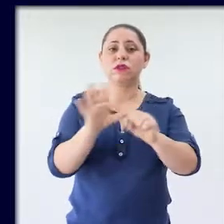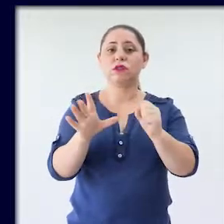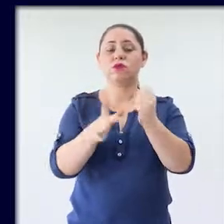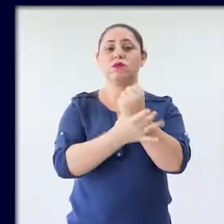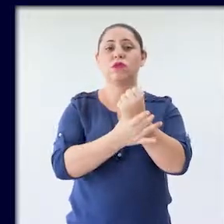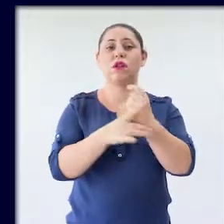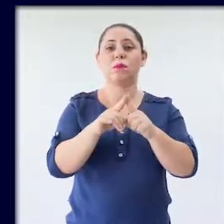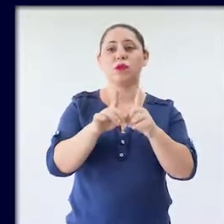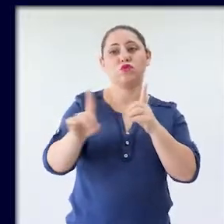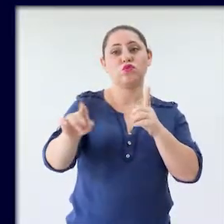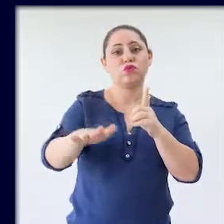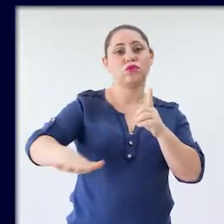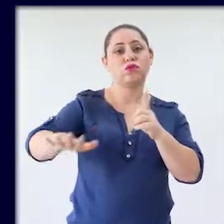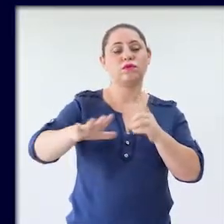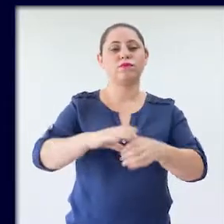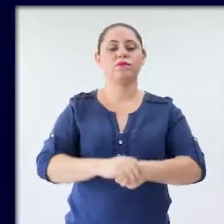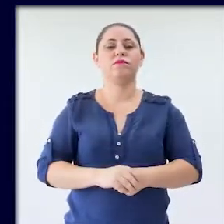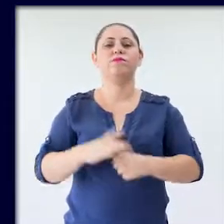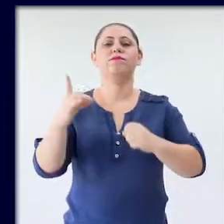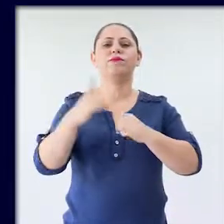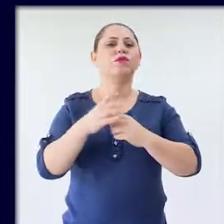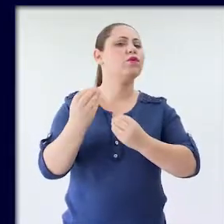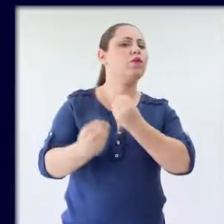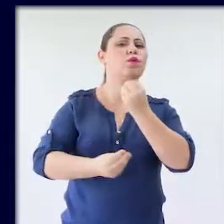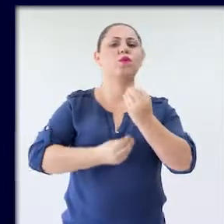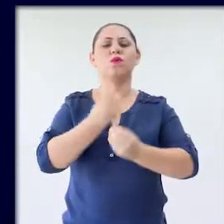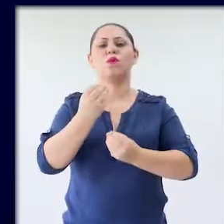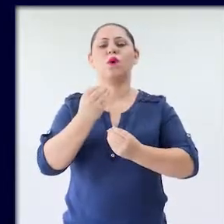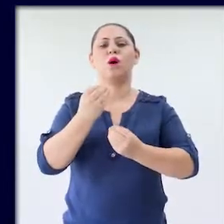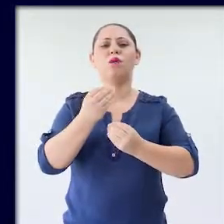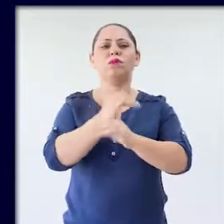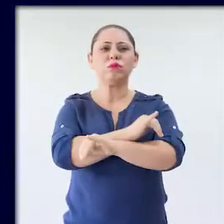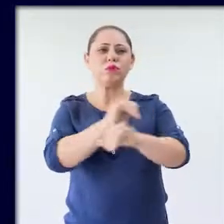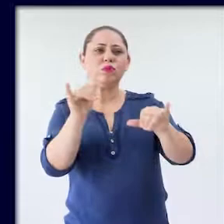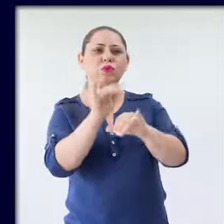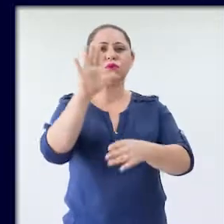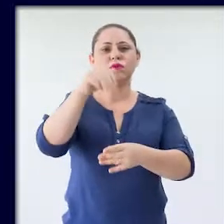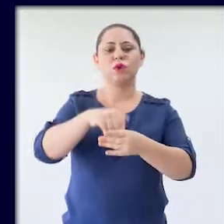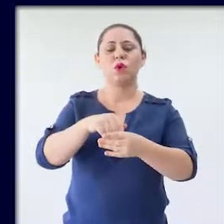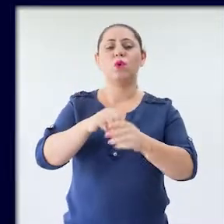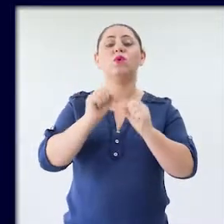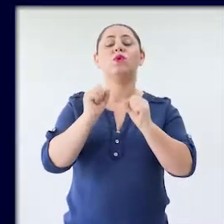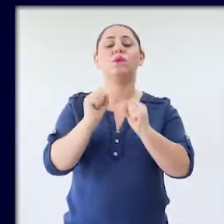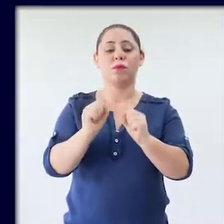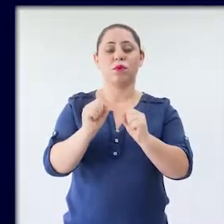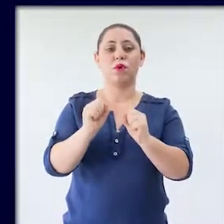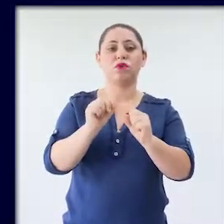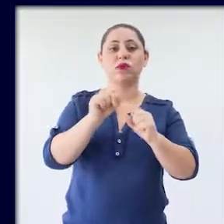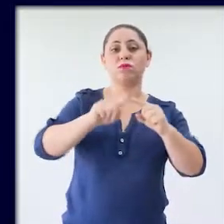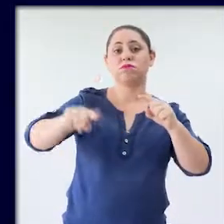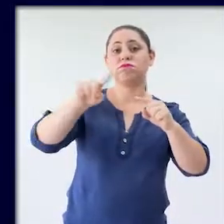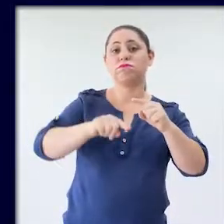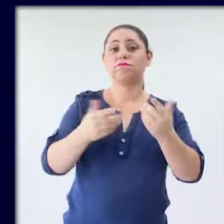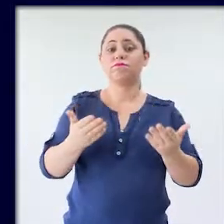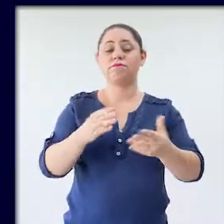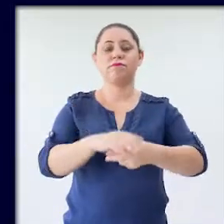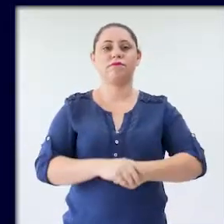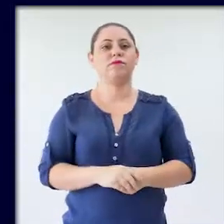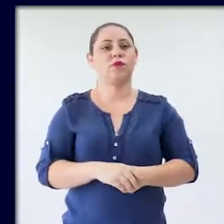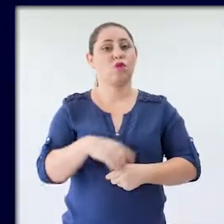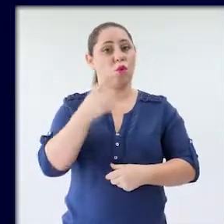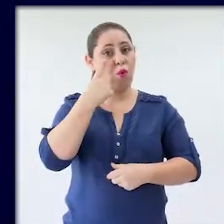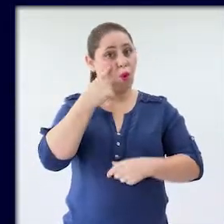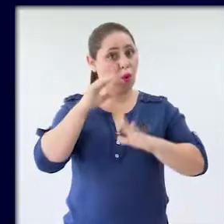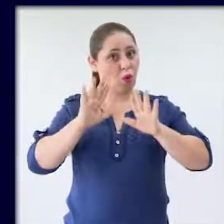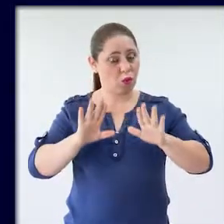ao distanciamento. Doutor, como funcionarão essas campanhas? O que pode e o que não pode? Veja bem,